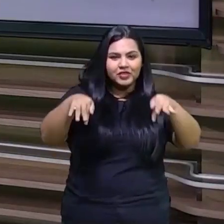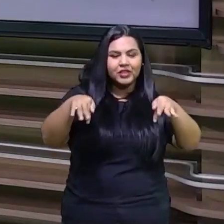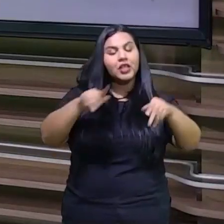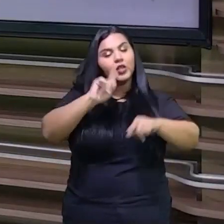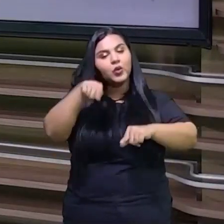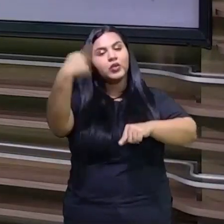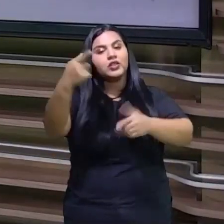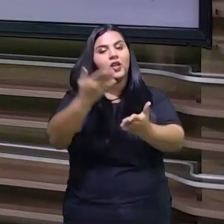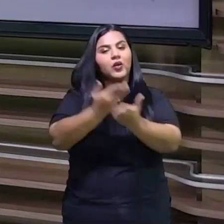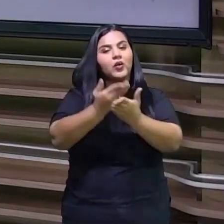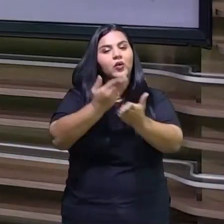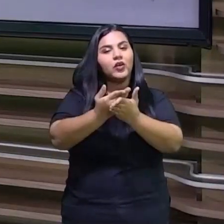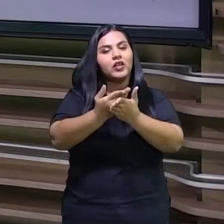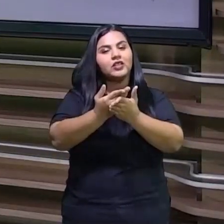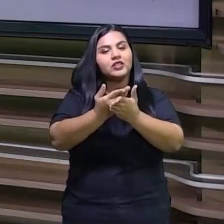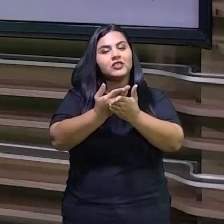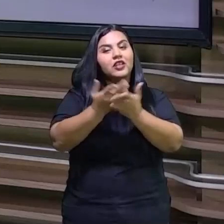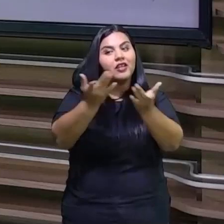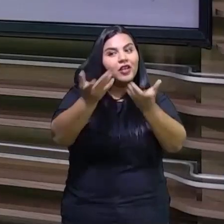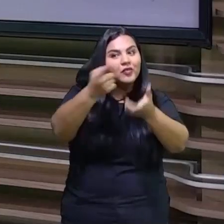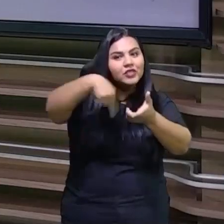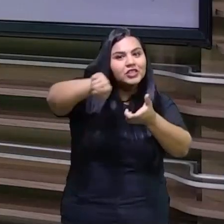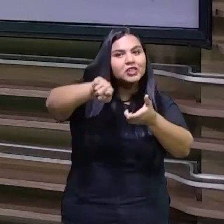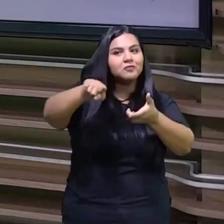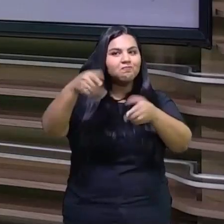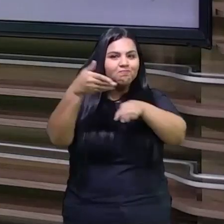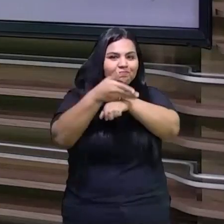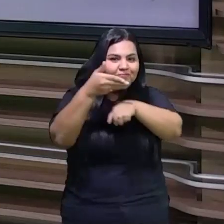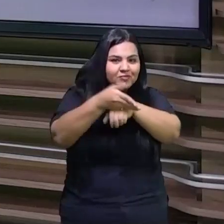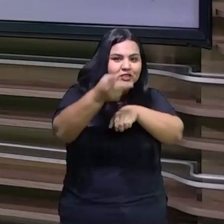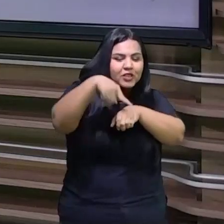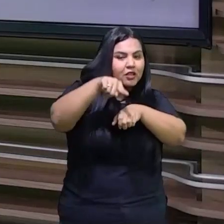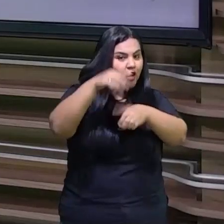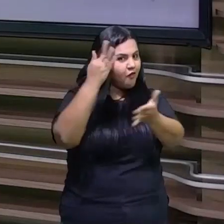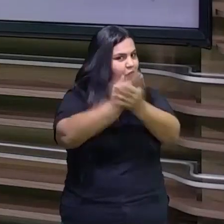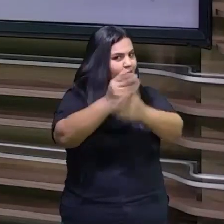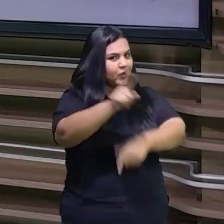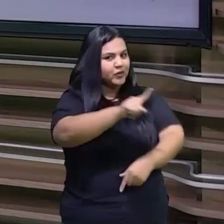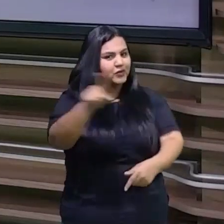Próxima aula, conto com você, com a sua presença. Não faltem, presta atenção no